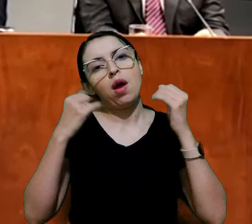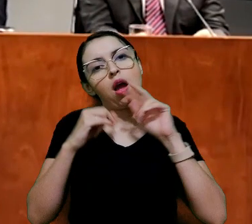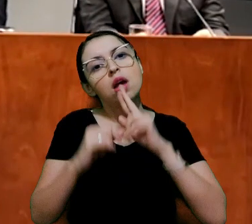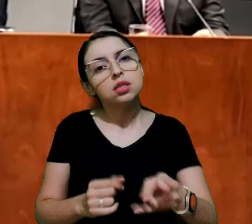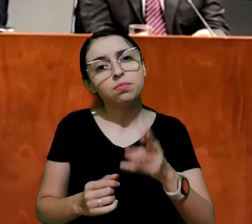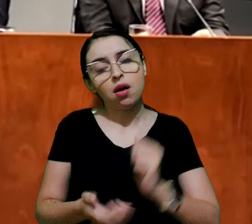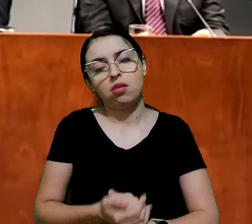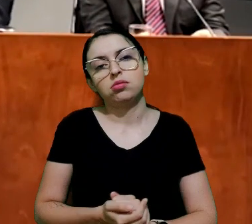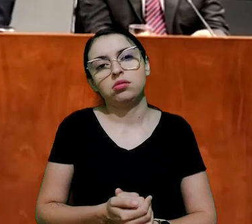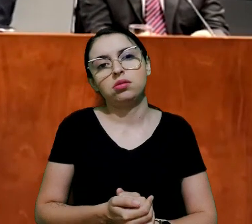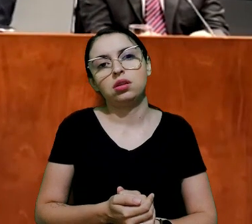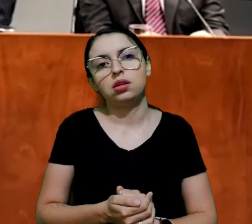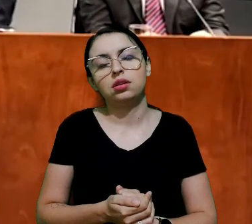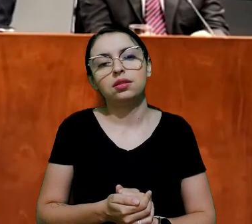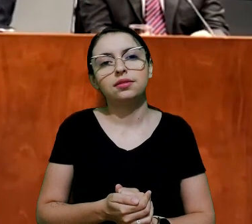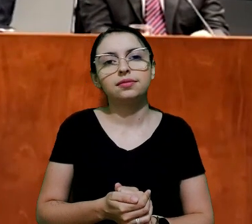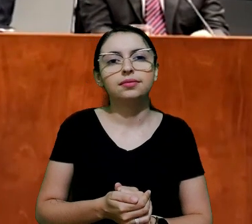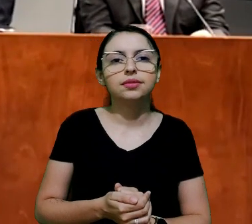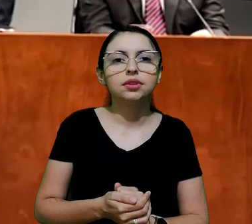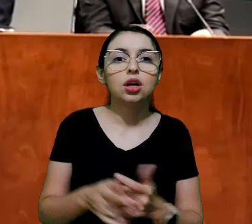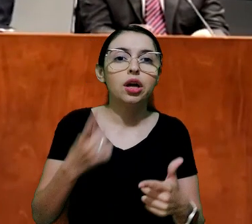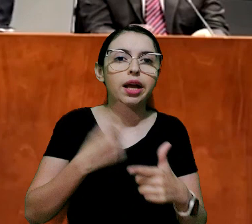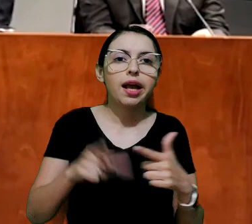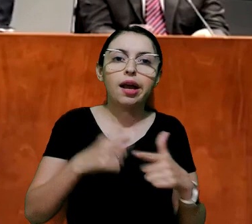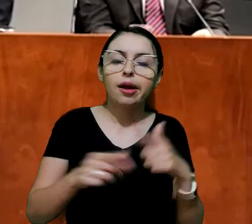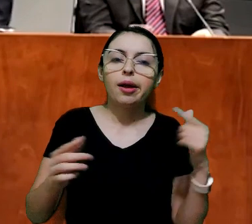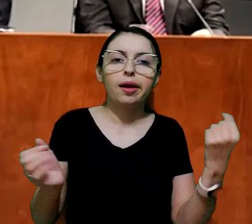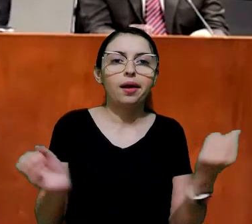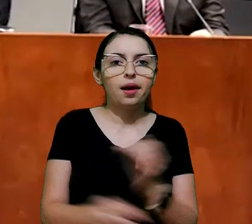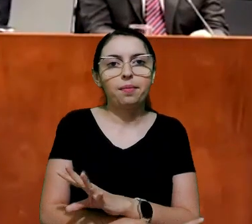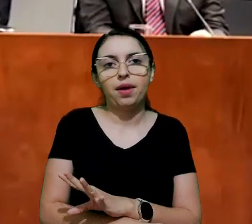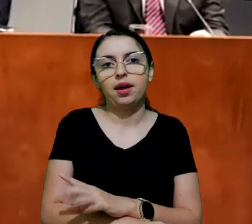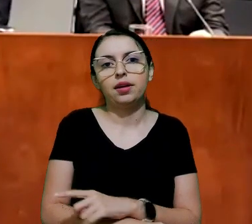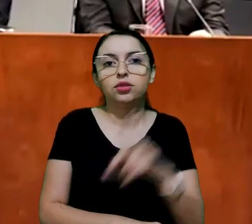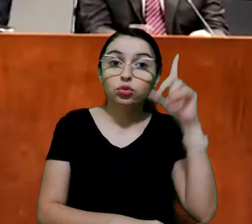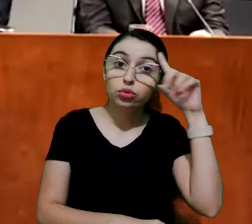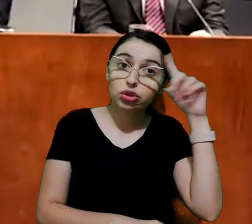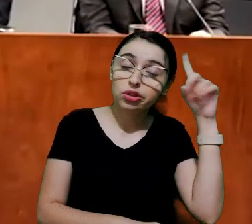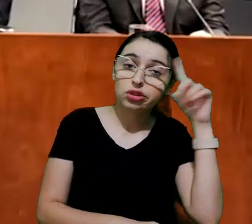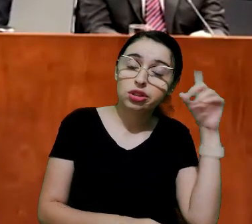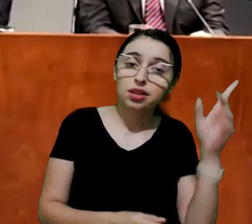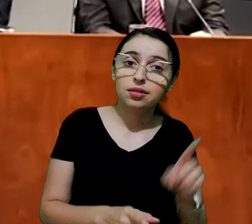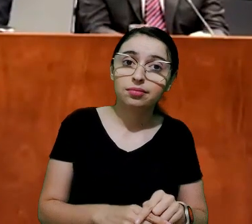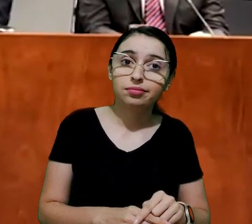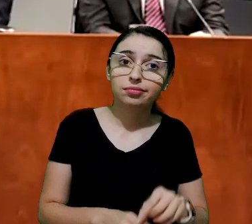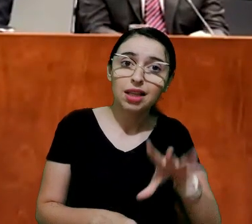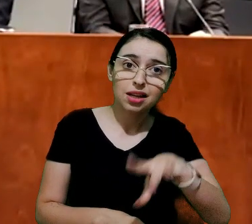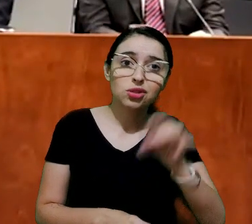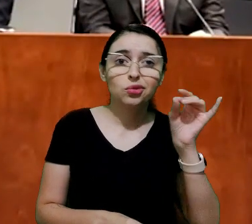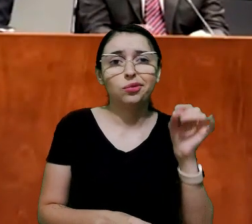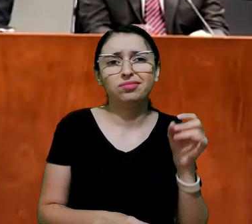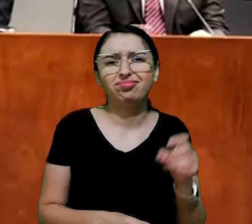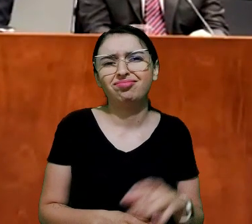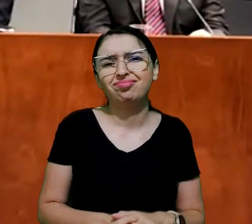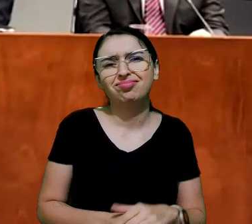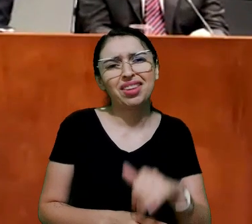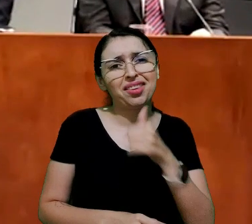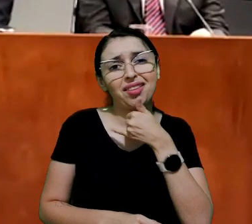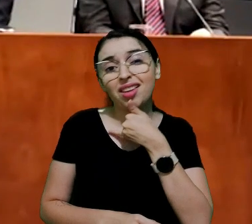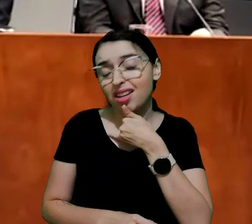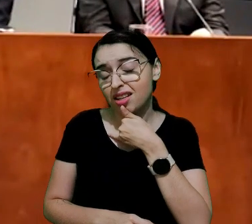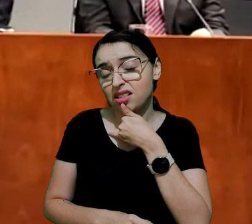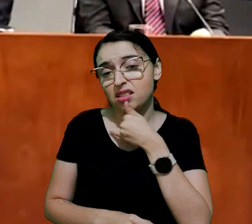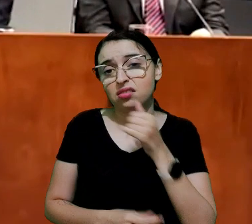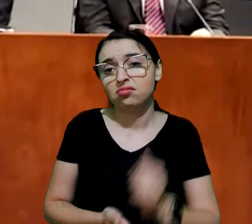ao decidir algum tema de repercussão geral, para resolver um problema que nós inventamos no dia a dia, e